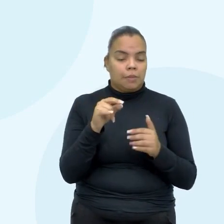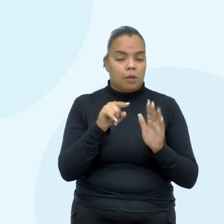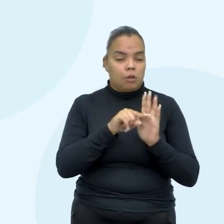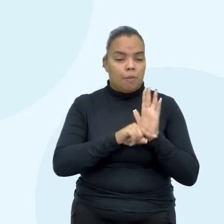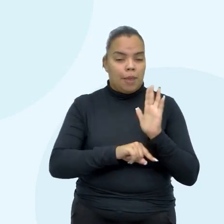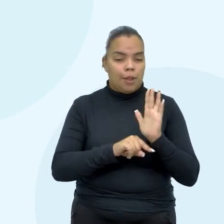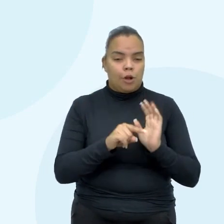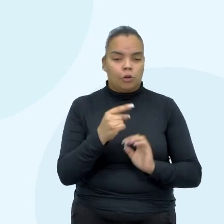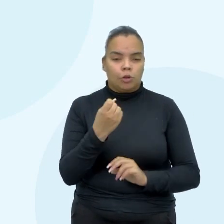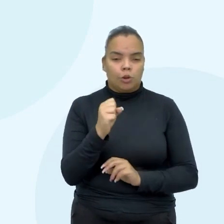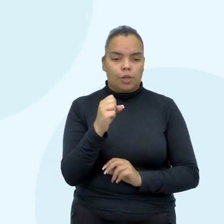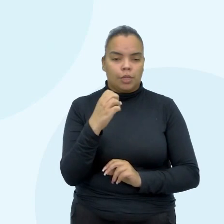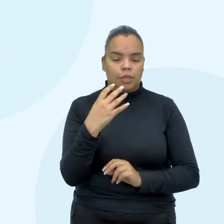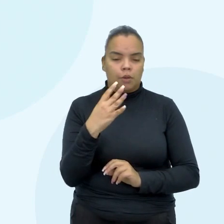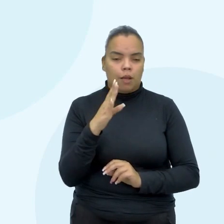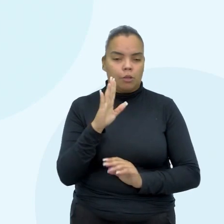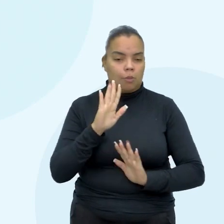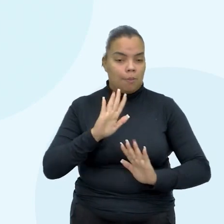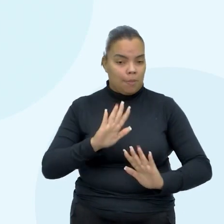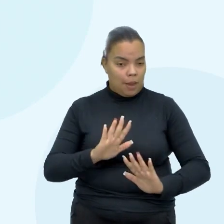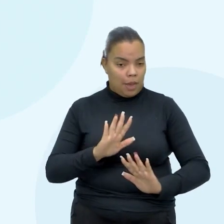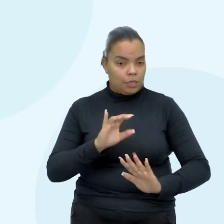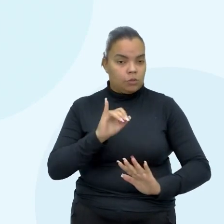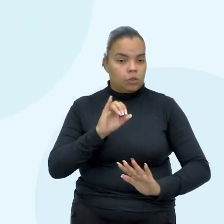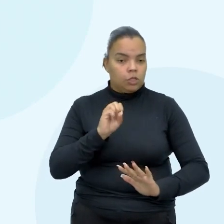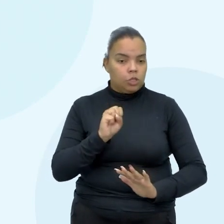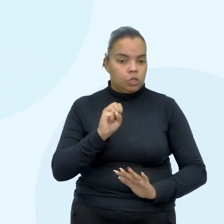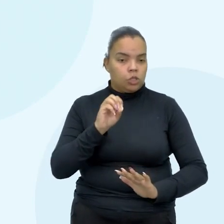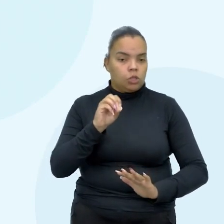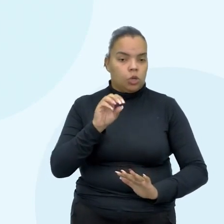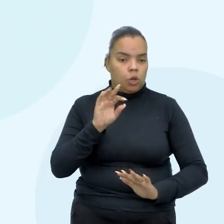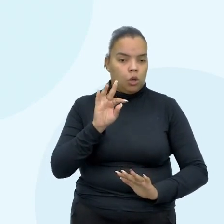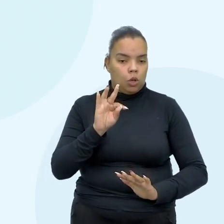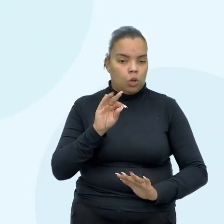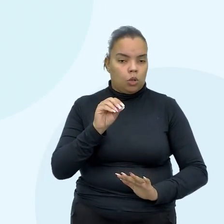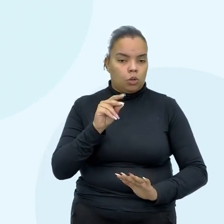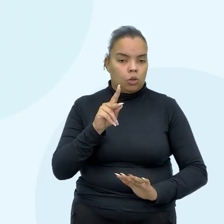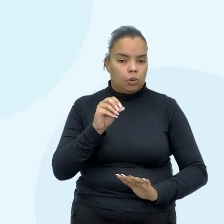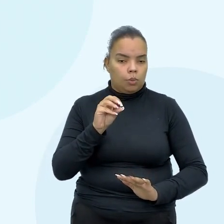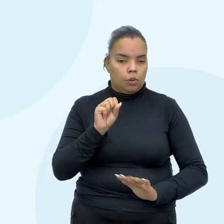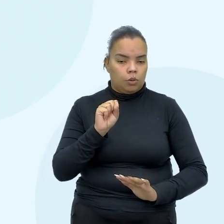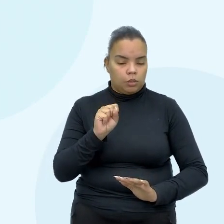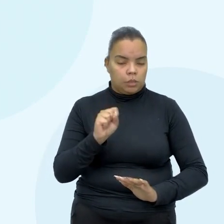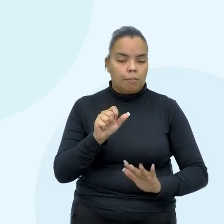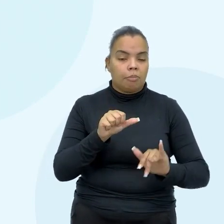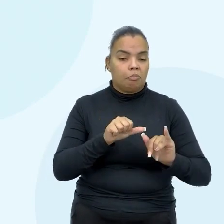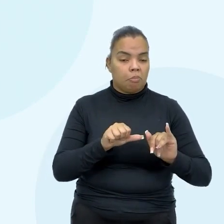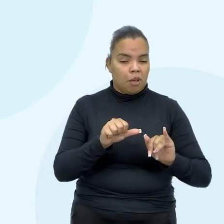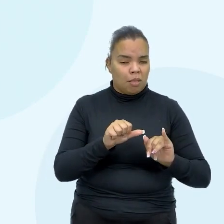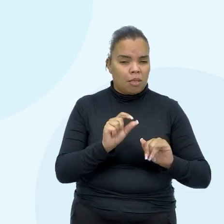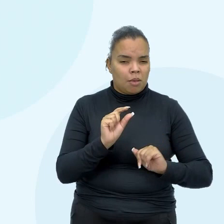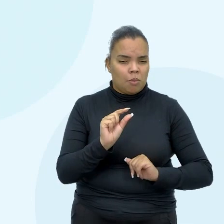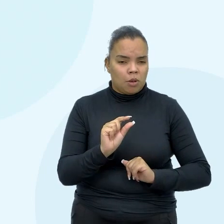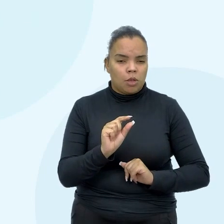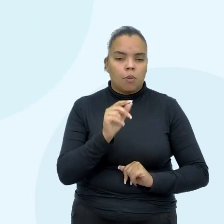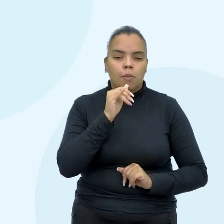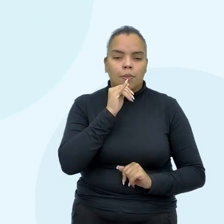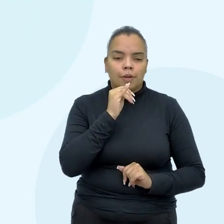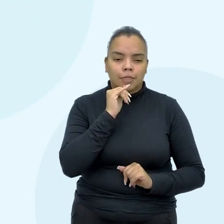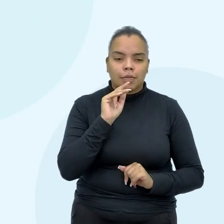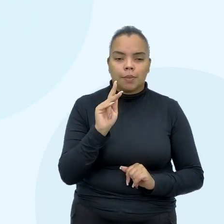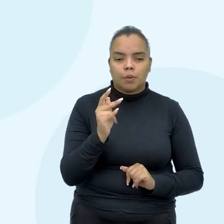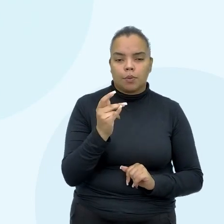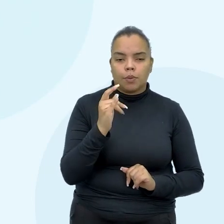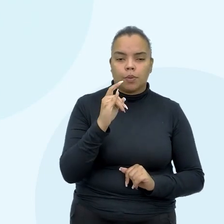porém, esses isótopos, eles também emitem radiação, né? Que é o exemplo do hidrogênio, né? Hidrogênio